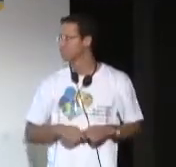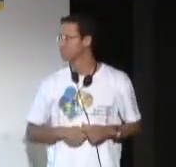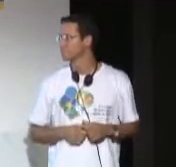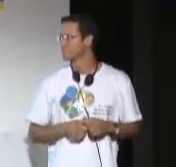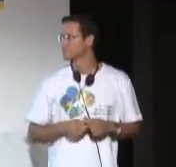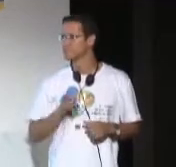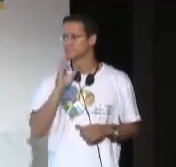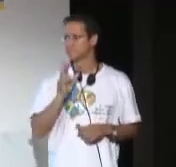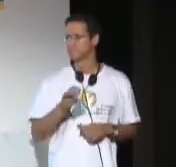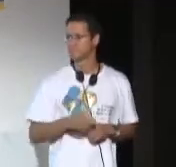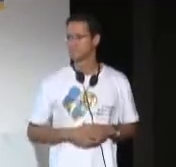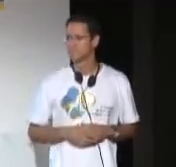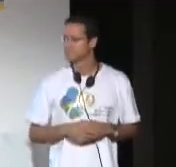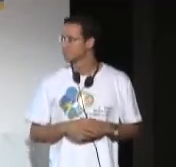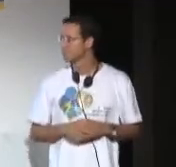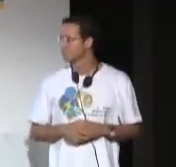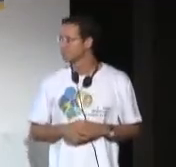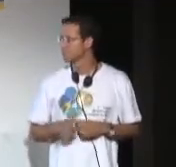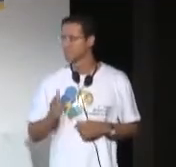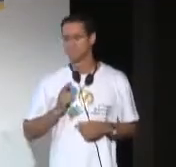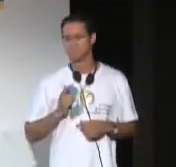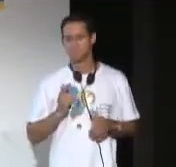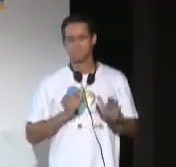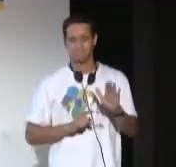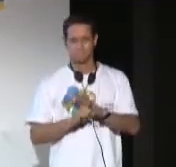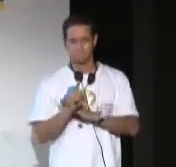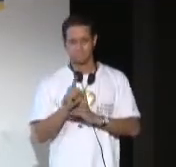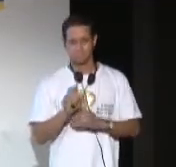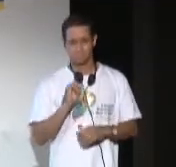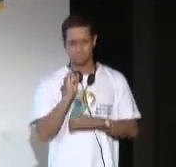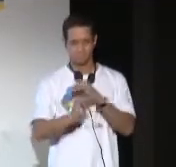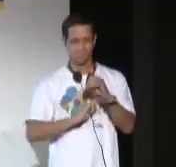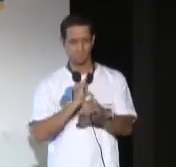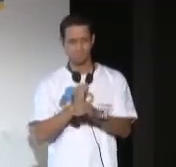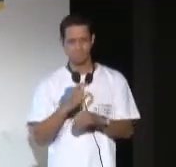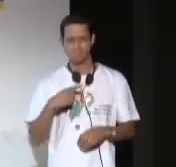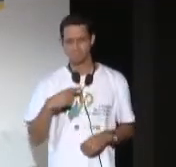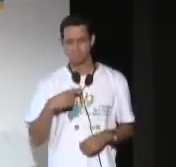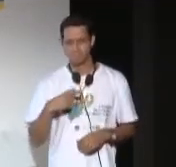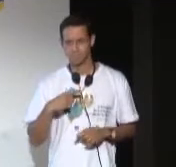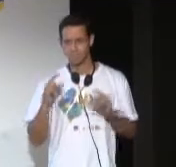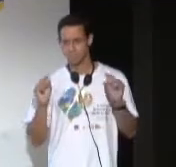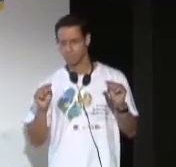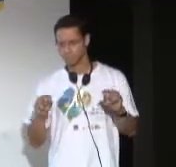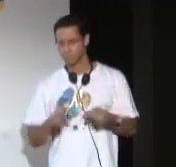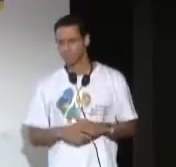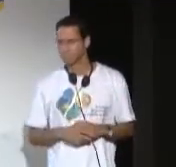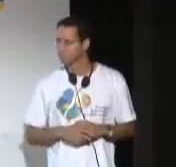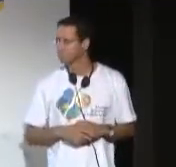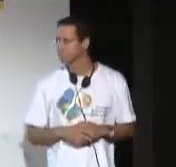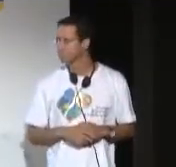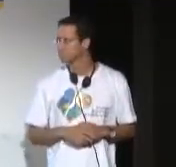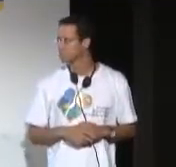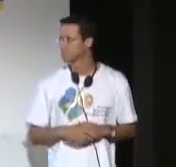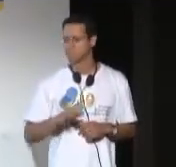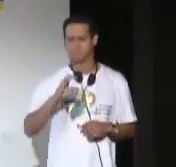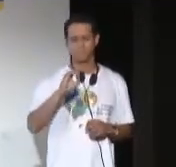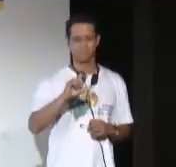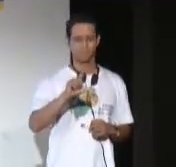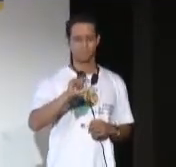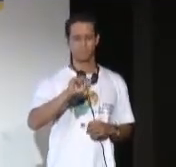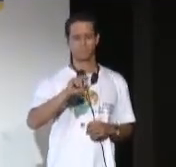essa resposta. E aí tem uma pergunta que vem aqui da internet para a gente, endereçada para você, Oliver, que